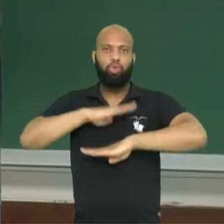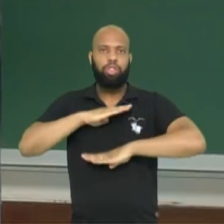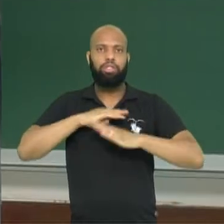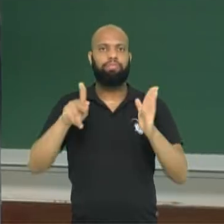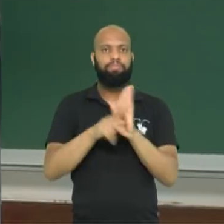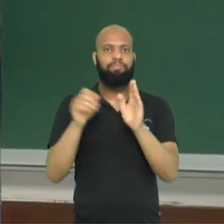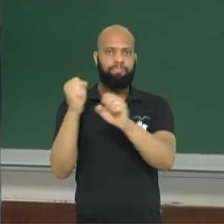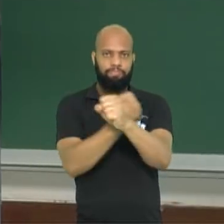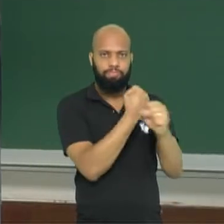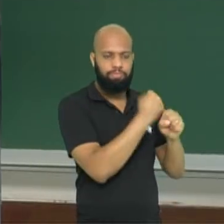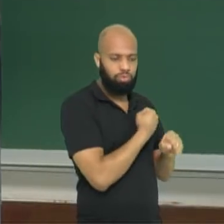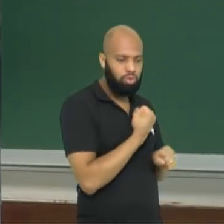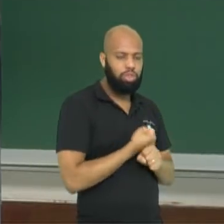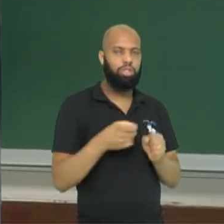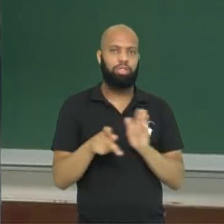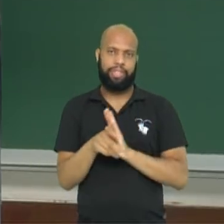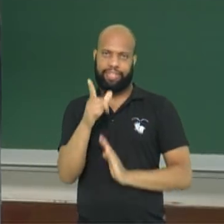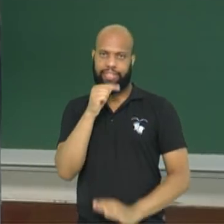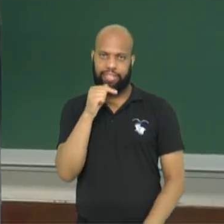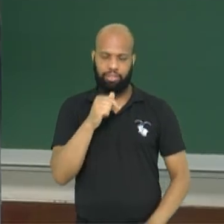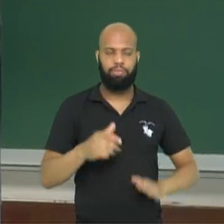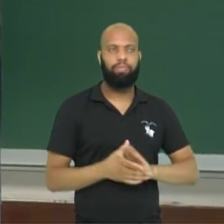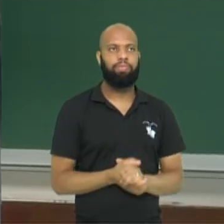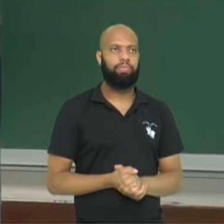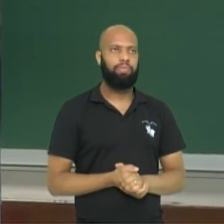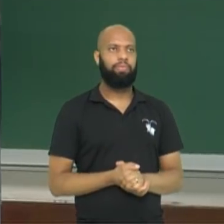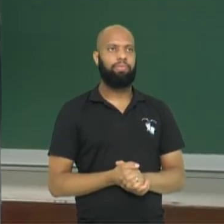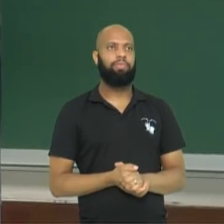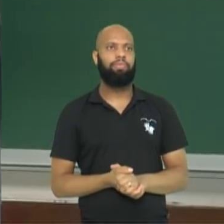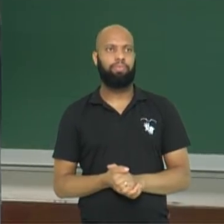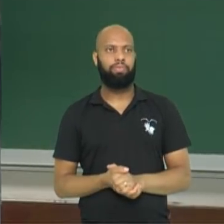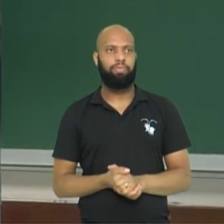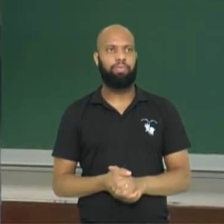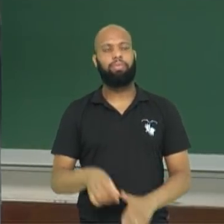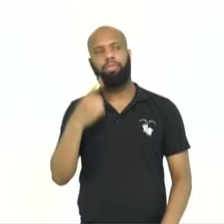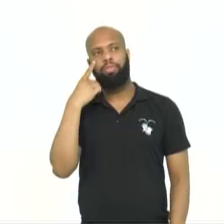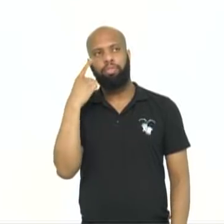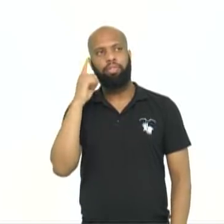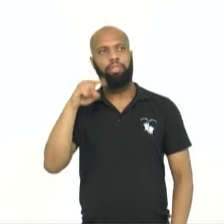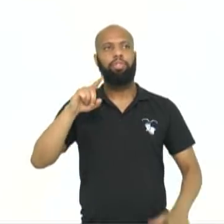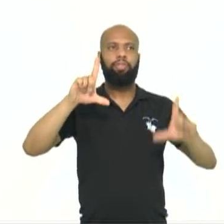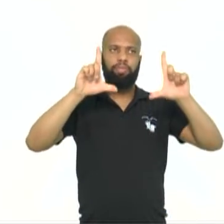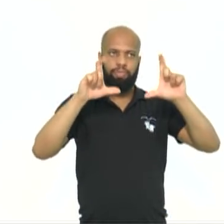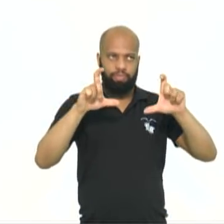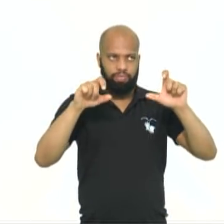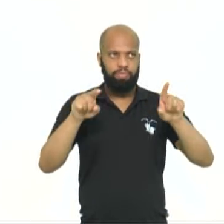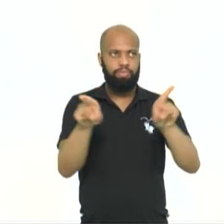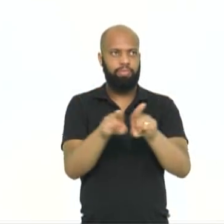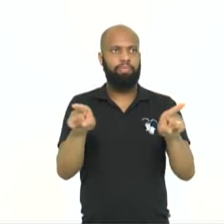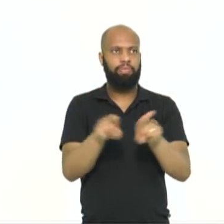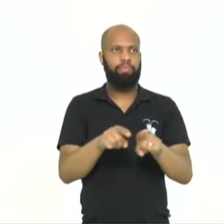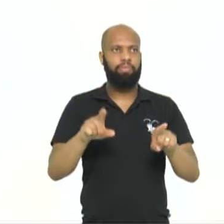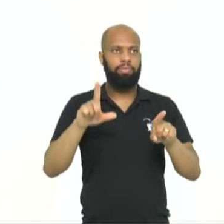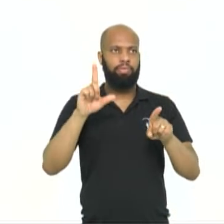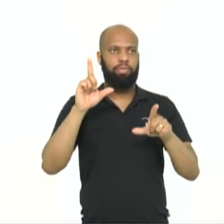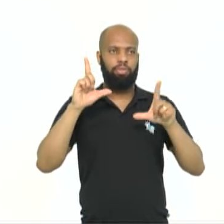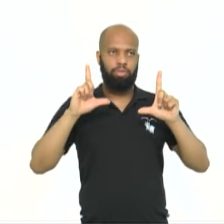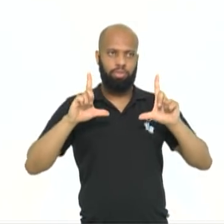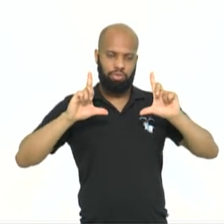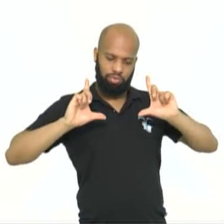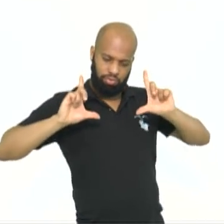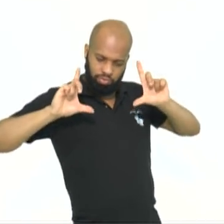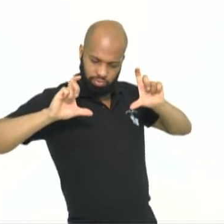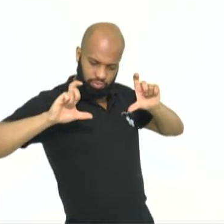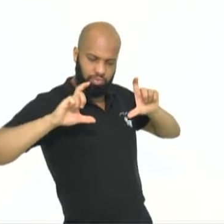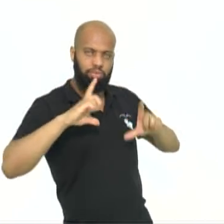do reservatório do São Francisco. Aqui uma foto, uma foto mais oblíqua, aqui uma